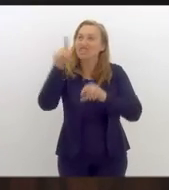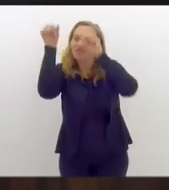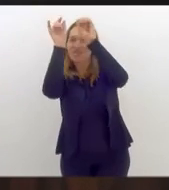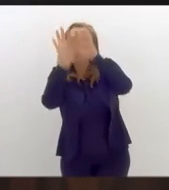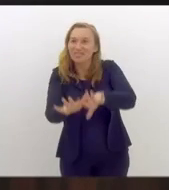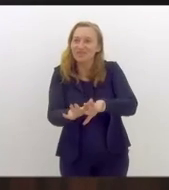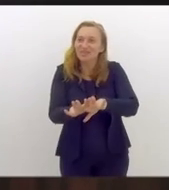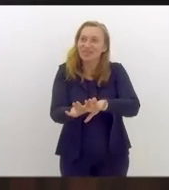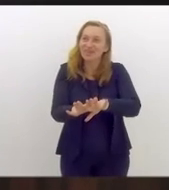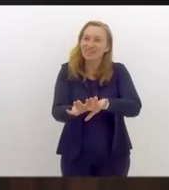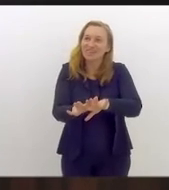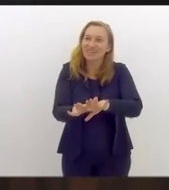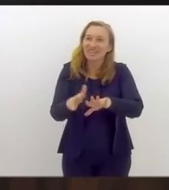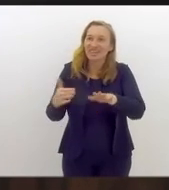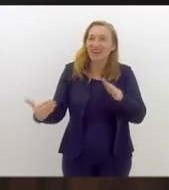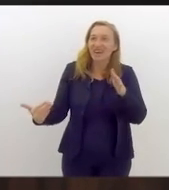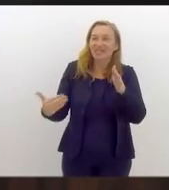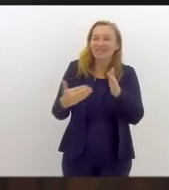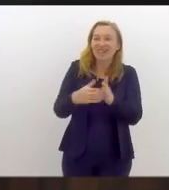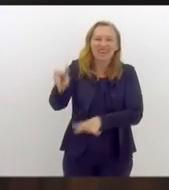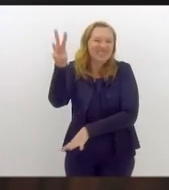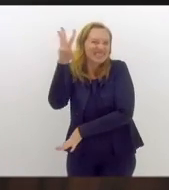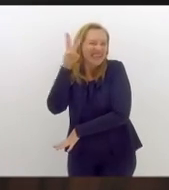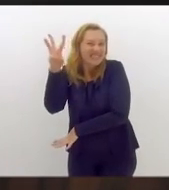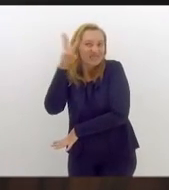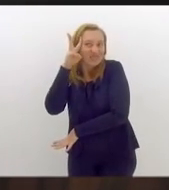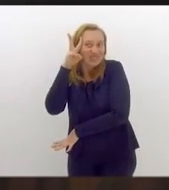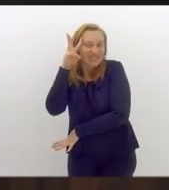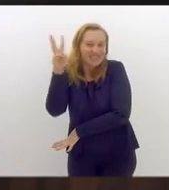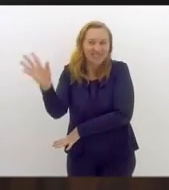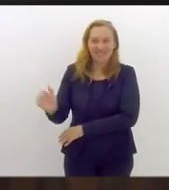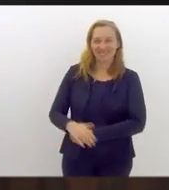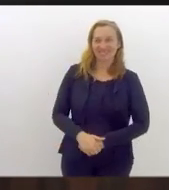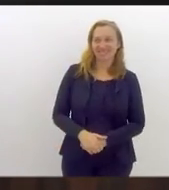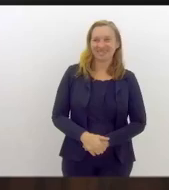abençoe e até terça-feira.